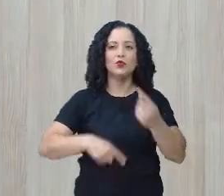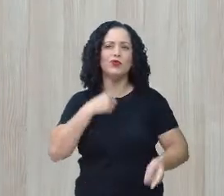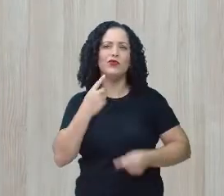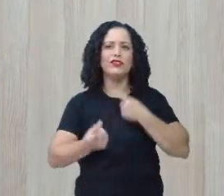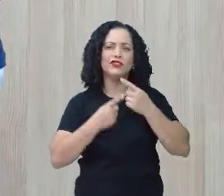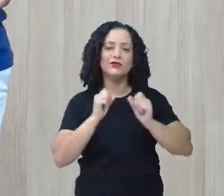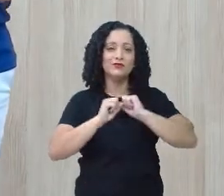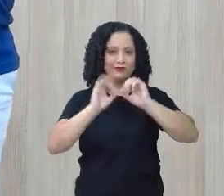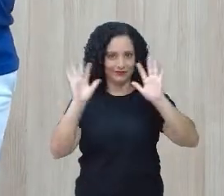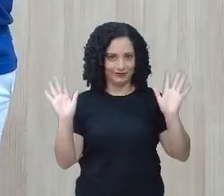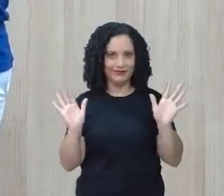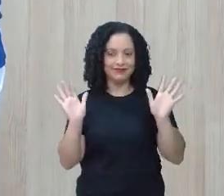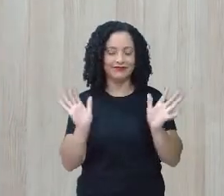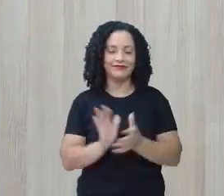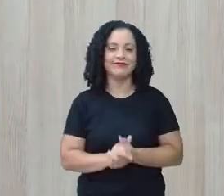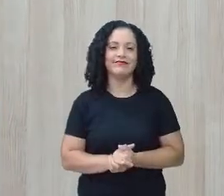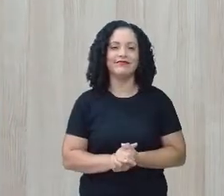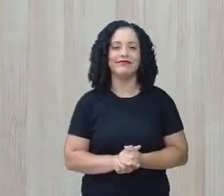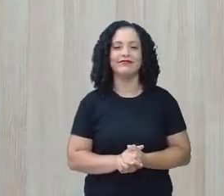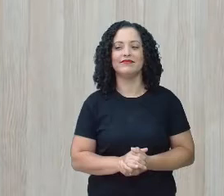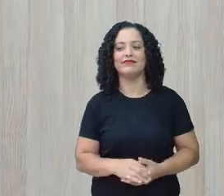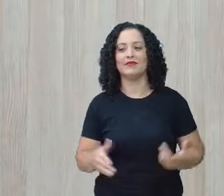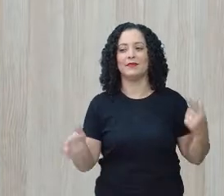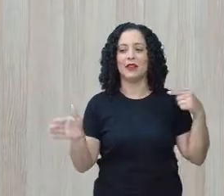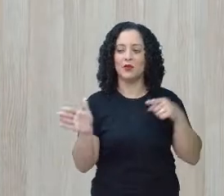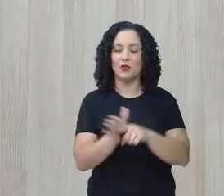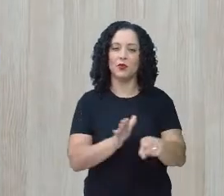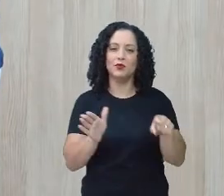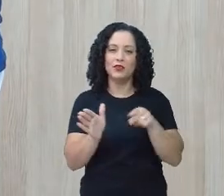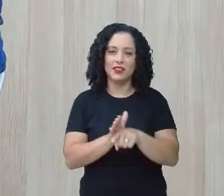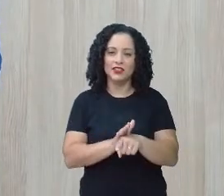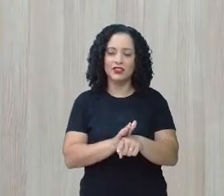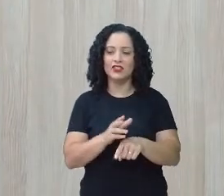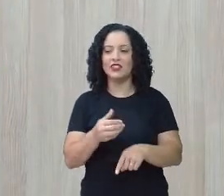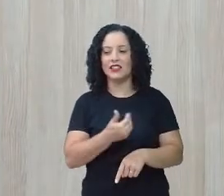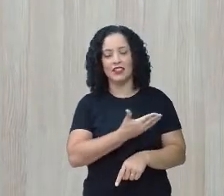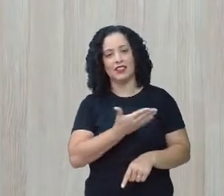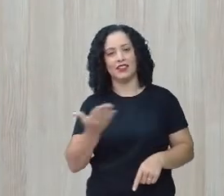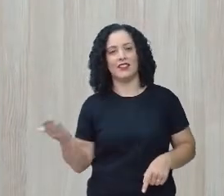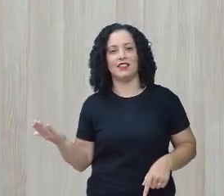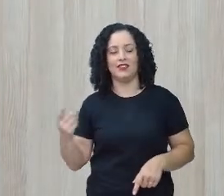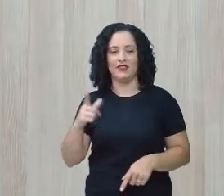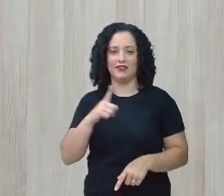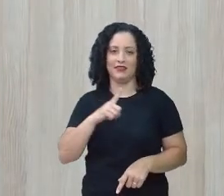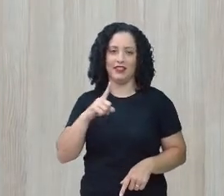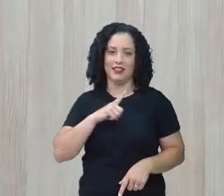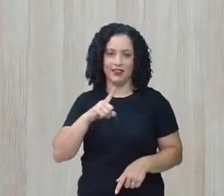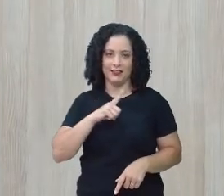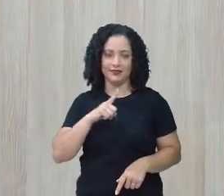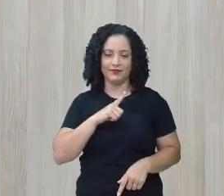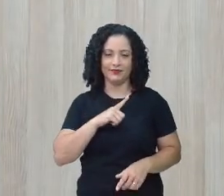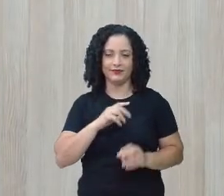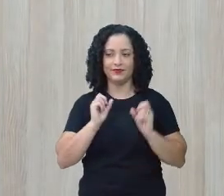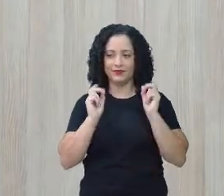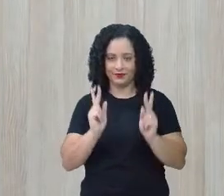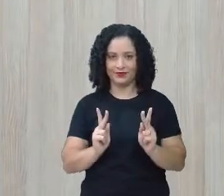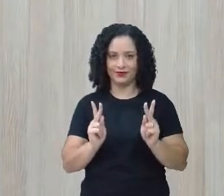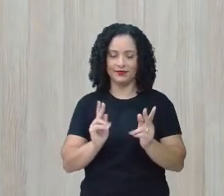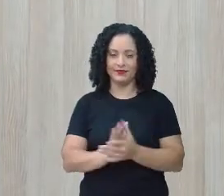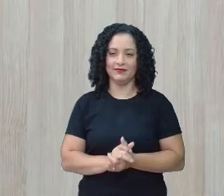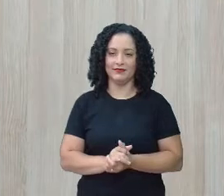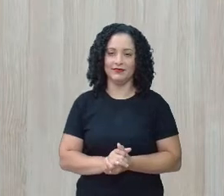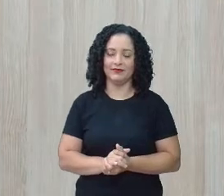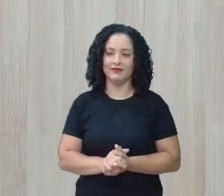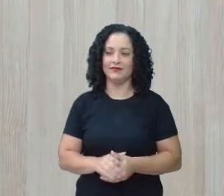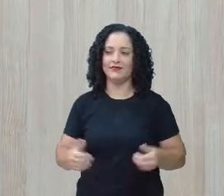né, os questionamentos, né, as perguntas que vocês possam, né, de repente fazer, ok? Então a